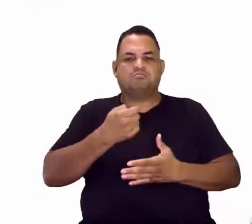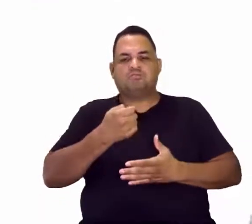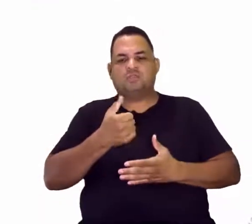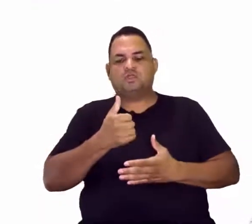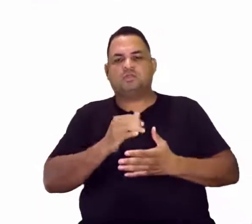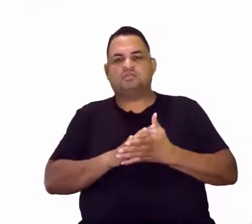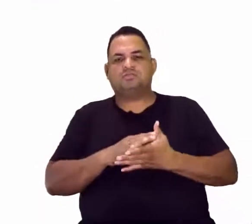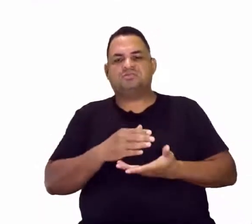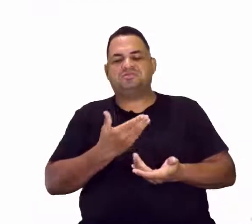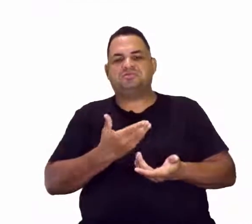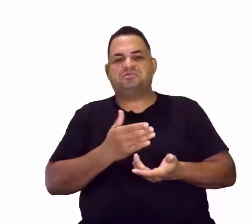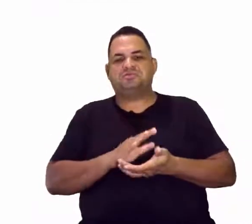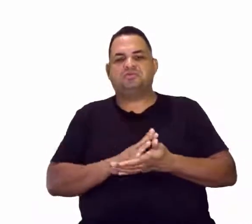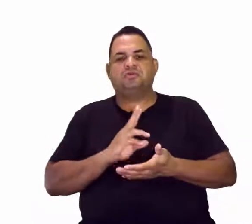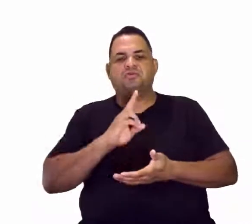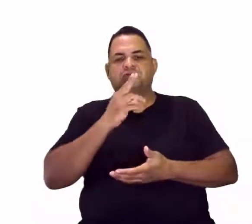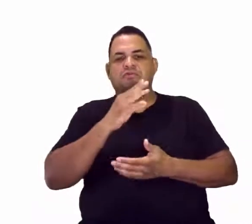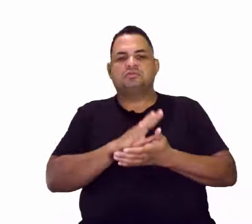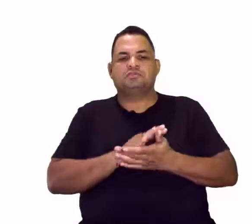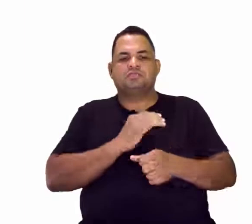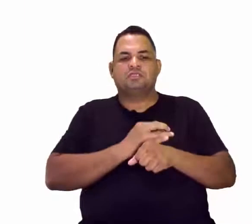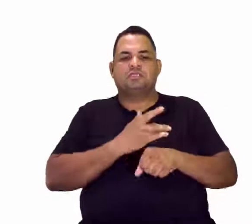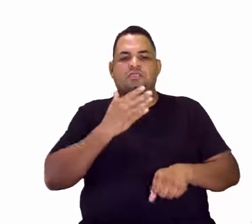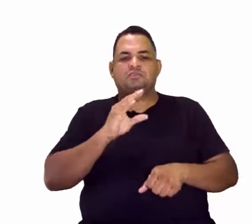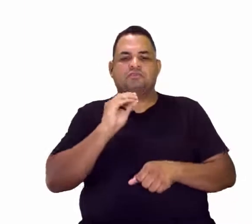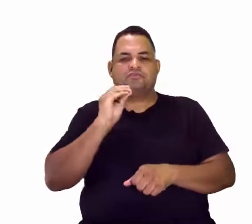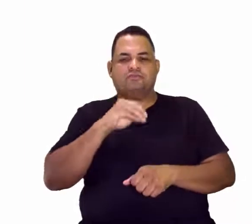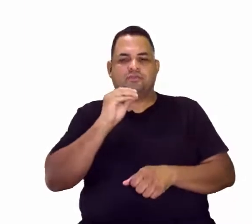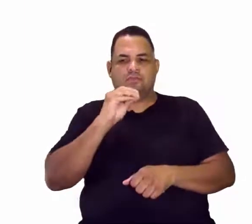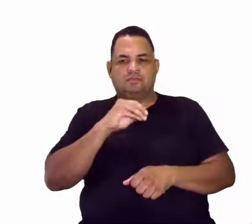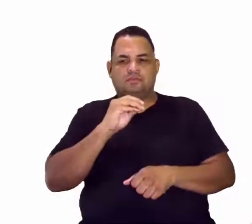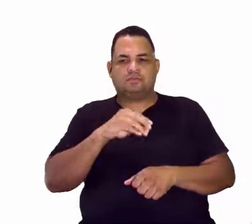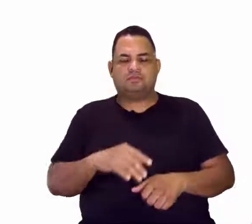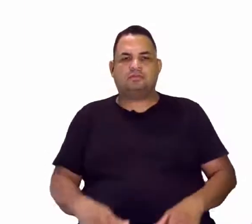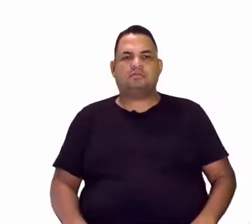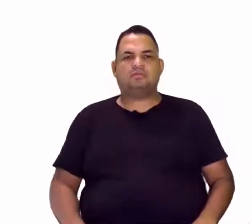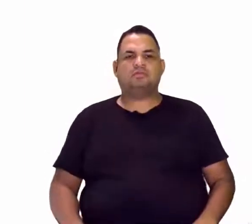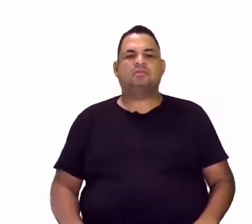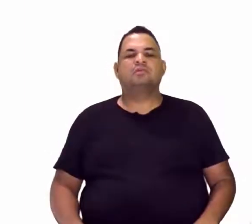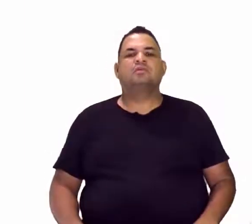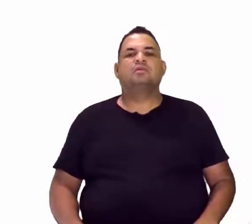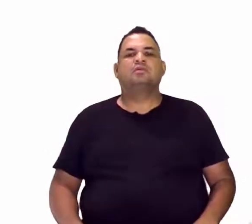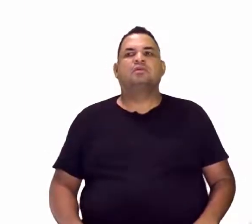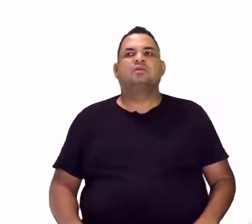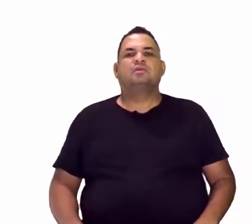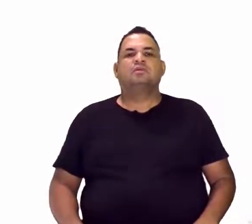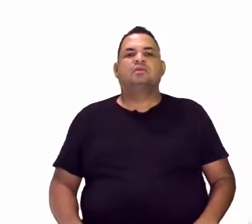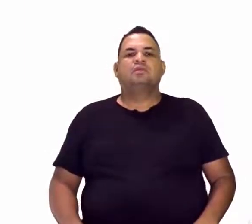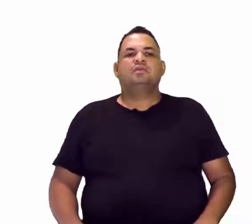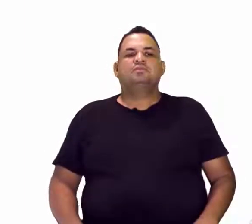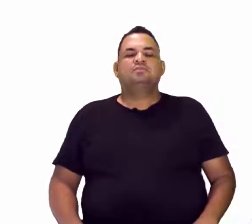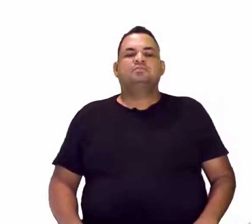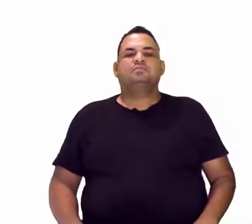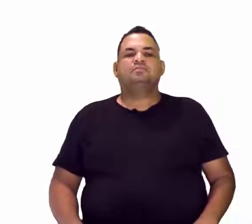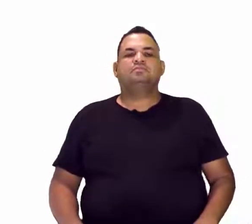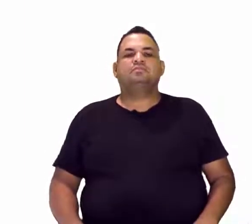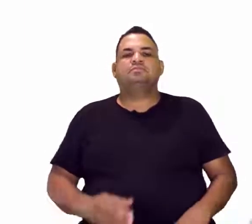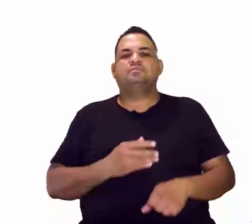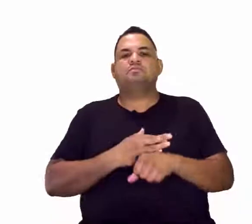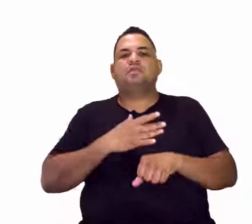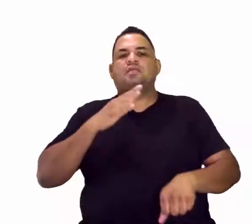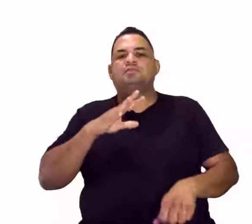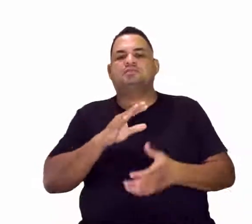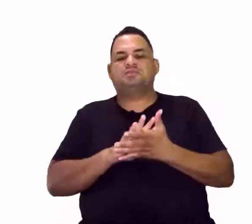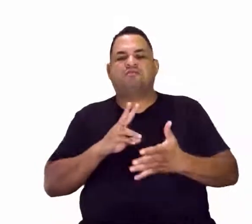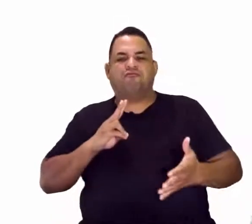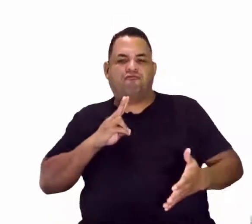de moderado, e ácido fraco. Olha aqui, ó. Para o ácido ser considerado